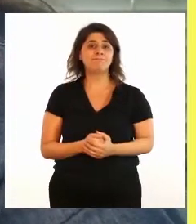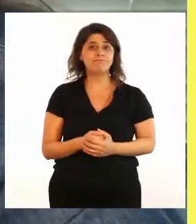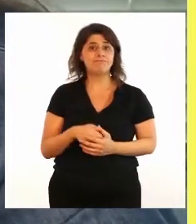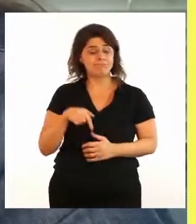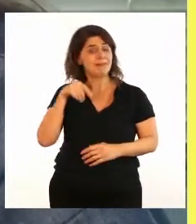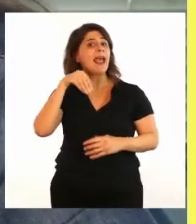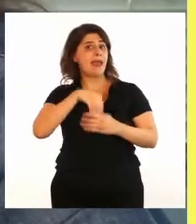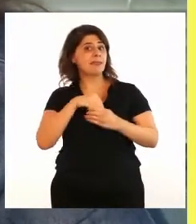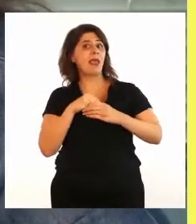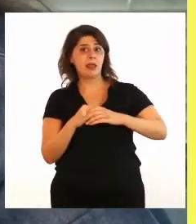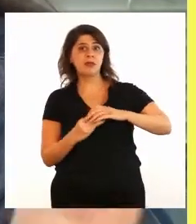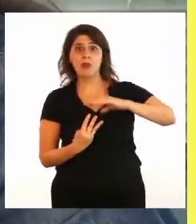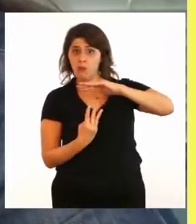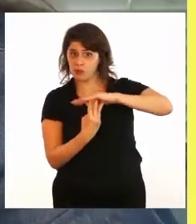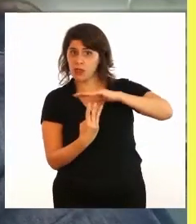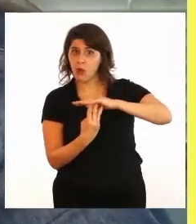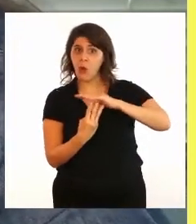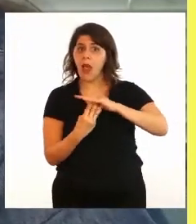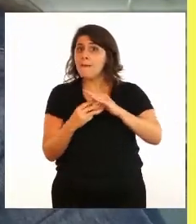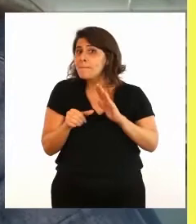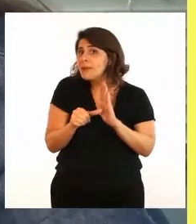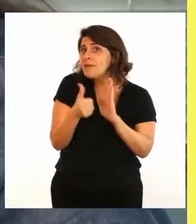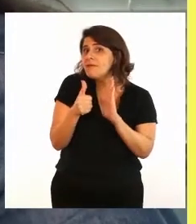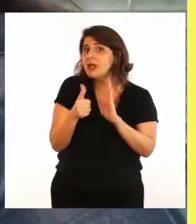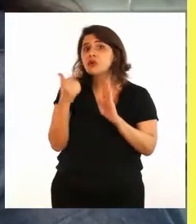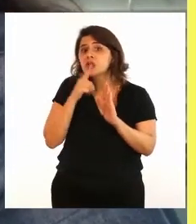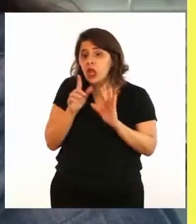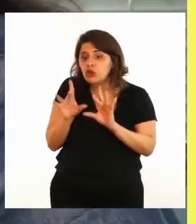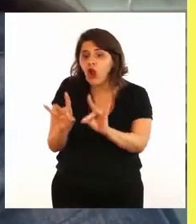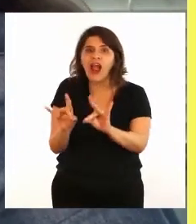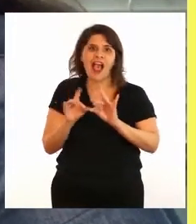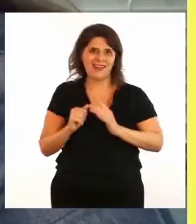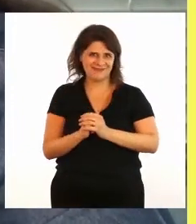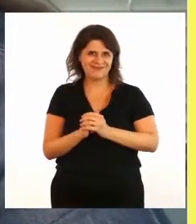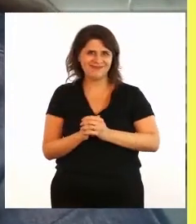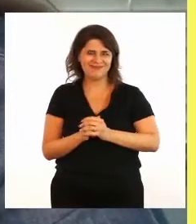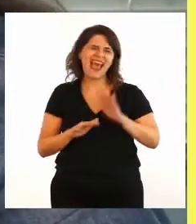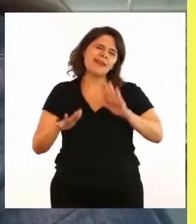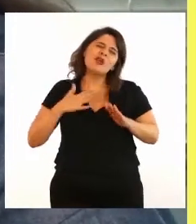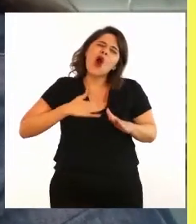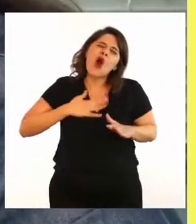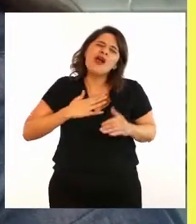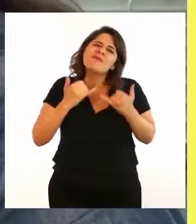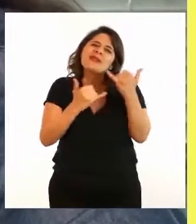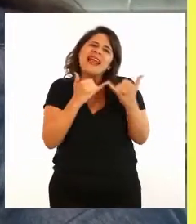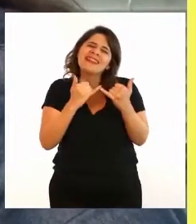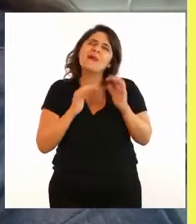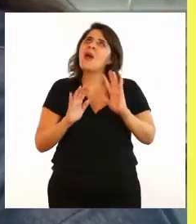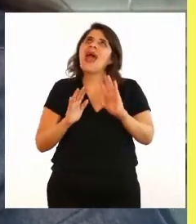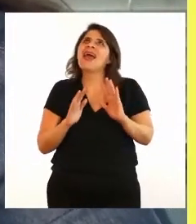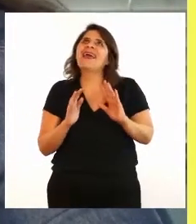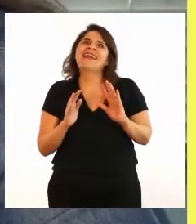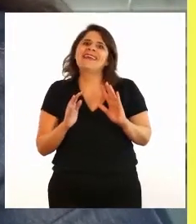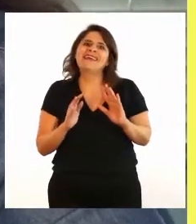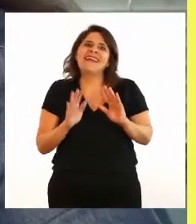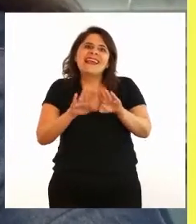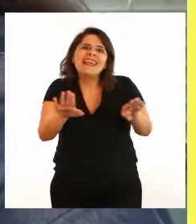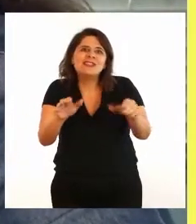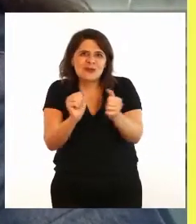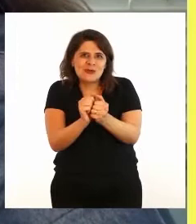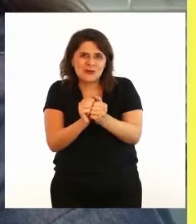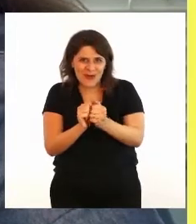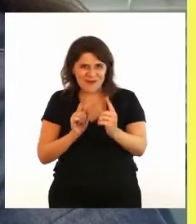eu não sei, eu acho assim, às vezes eu faço essa brincadeira até com as crianças, assim, não é uma brincadeira, com todo mundo. Em geral, eu